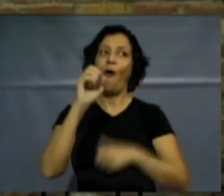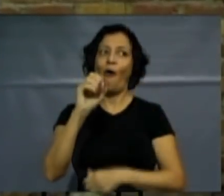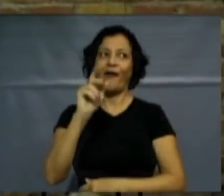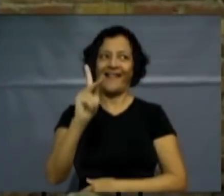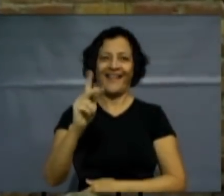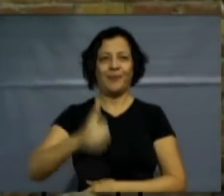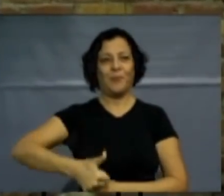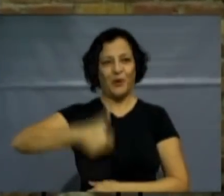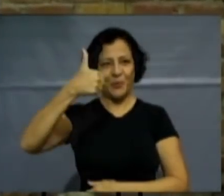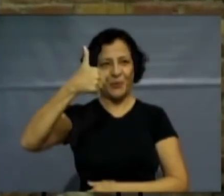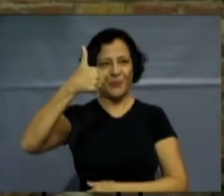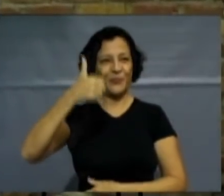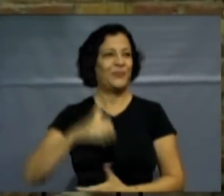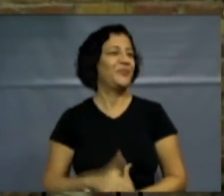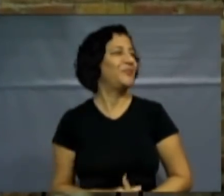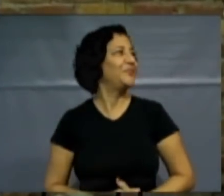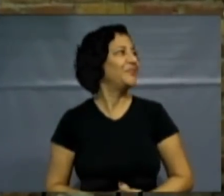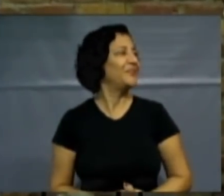Opa!